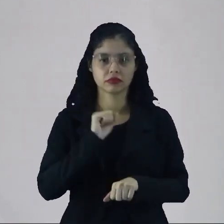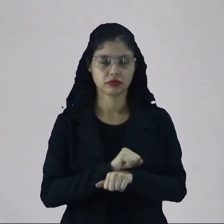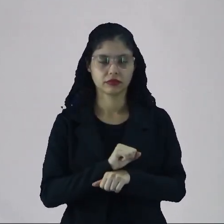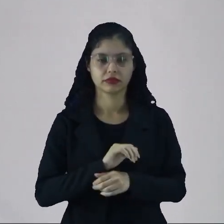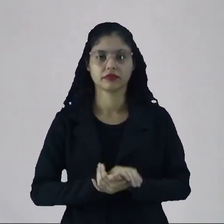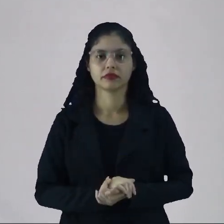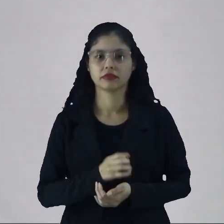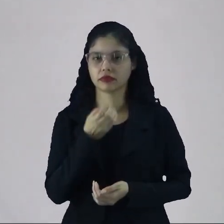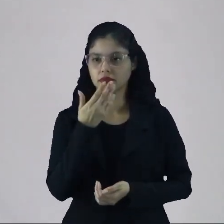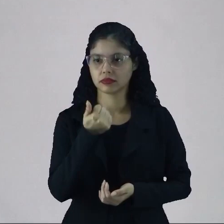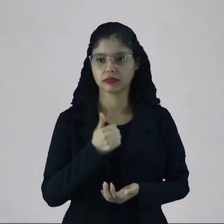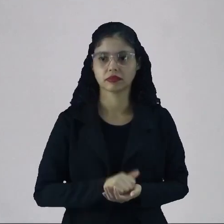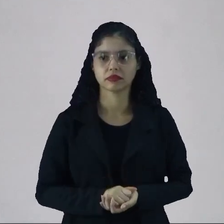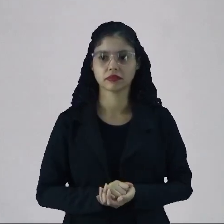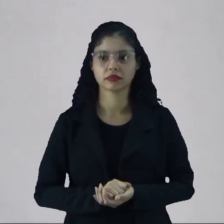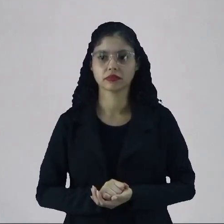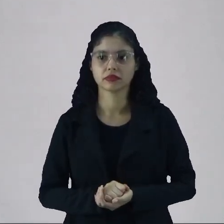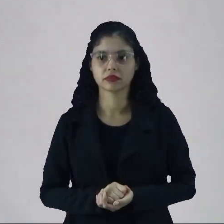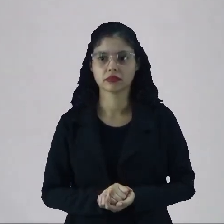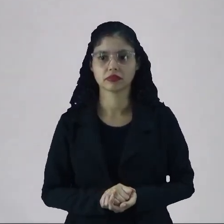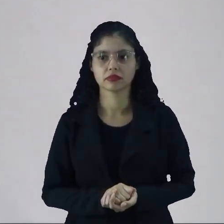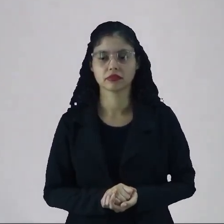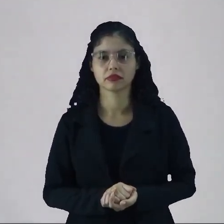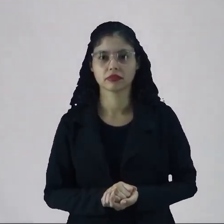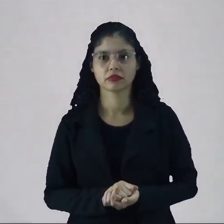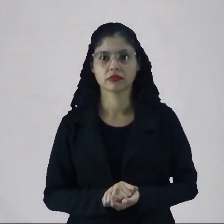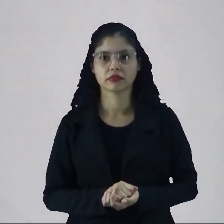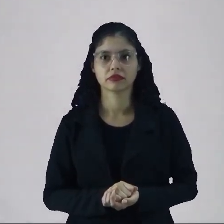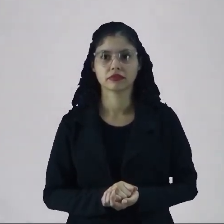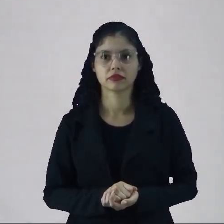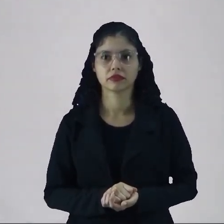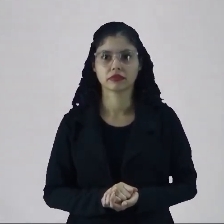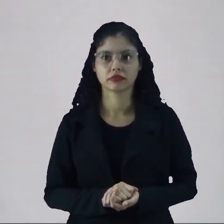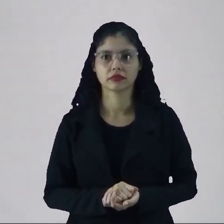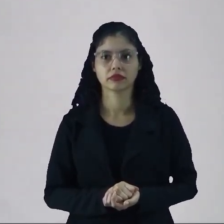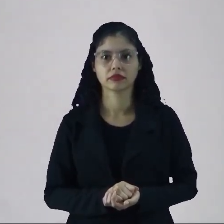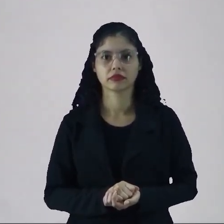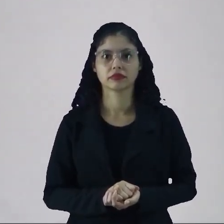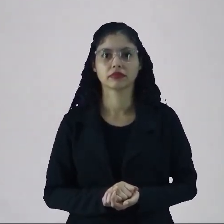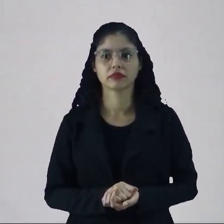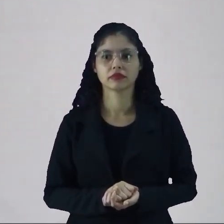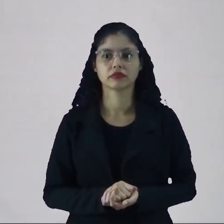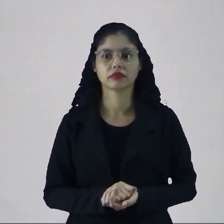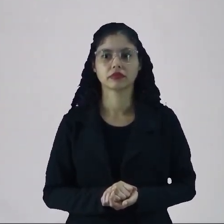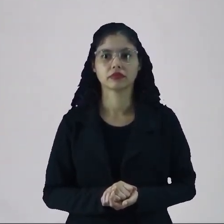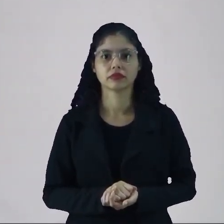ali. Tudo bem? Então vamos aos slides.